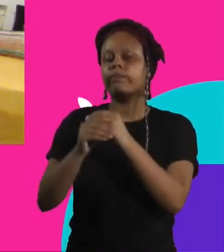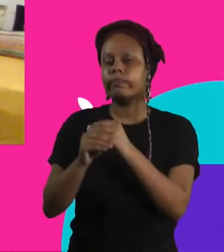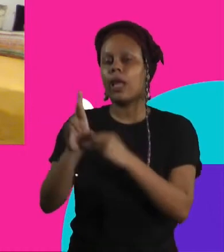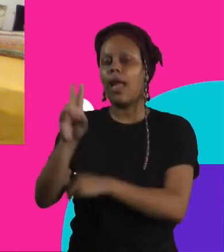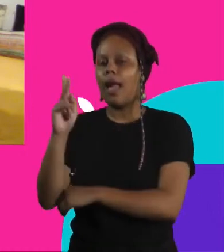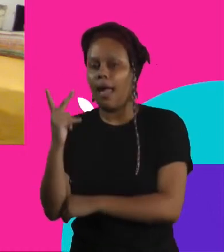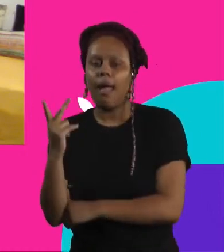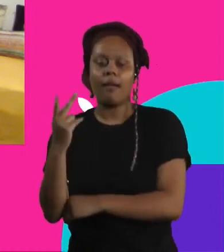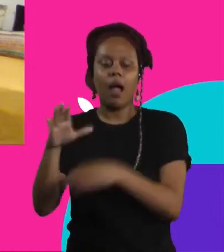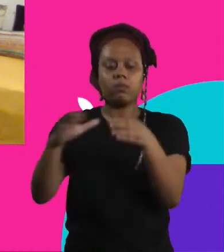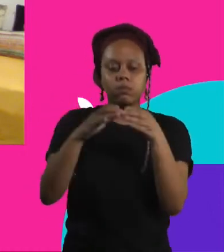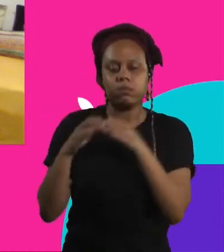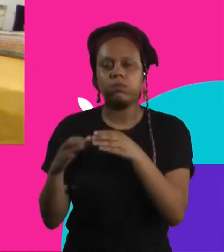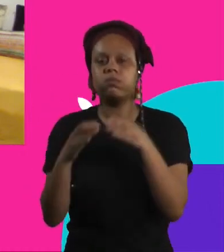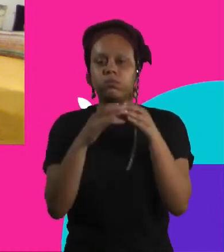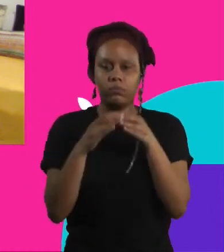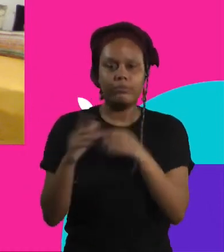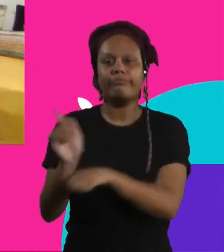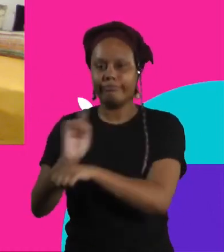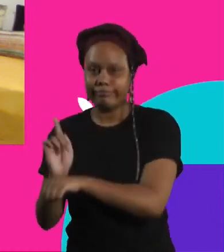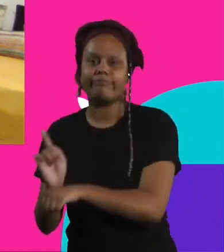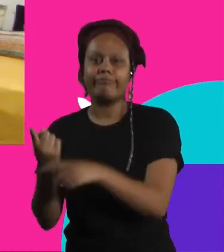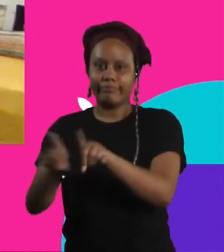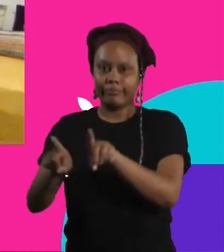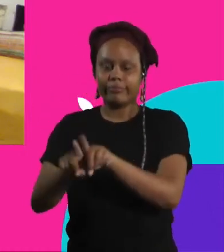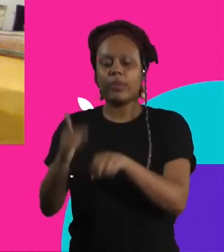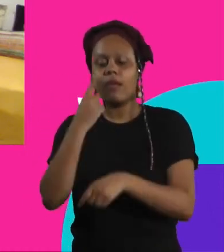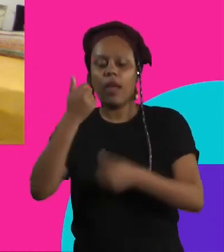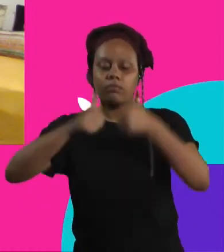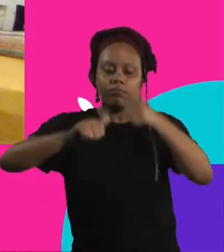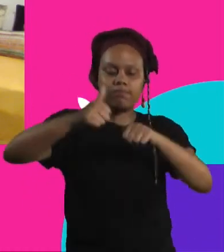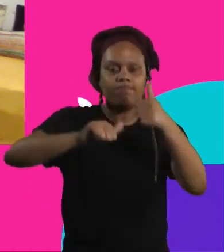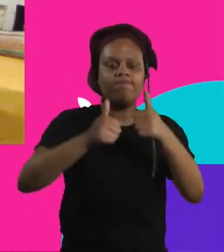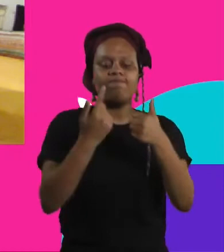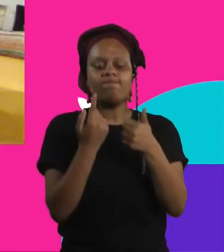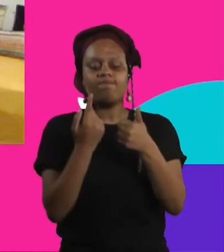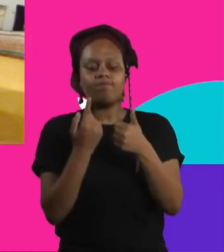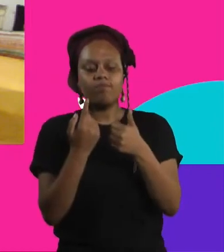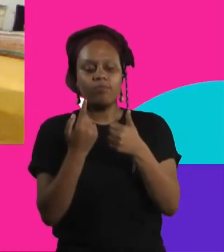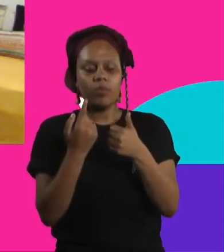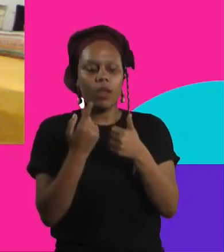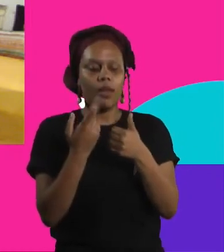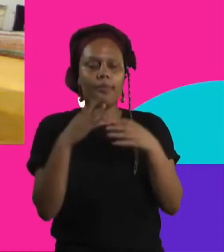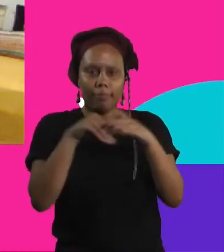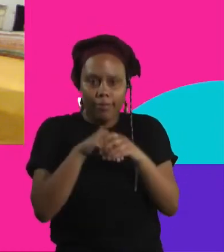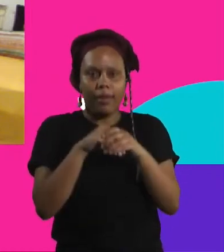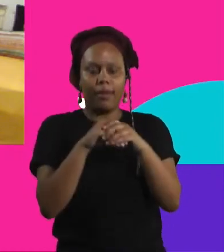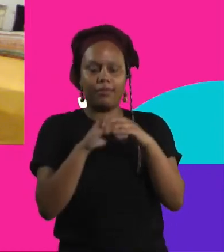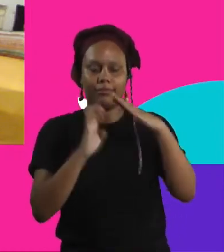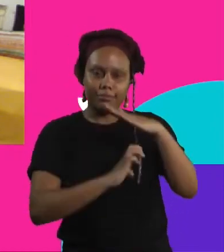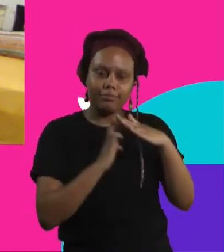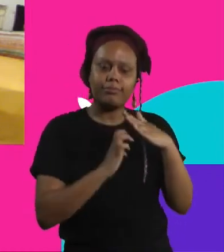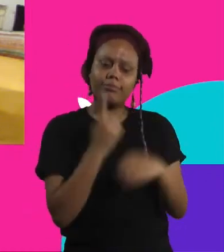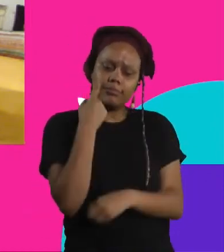equipe. Fazemos um trabalho de consultoria muito grande de diagnóstico interno para entender como que está a questão na empresa e aí saber